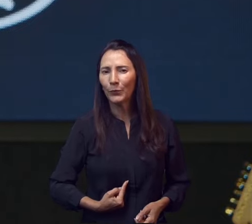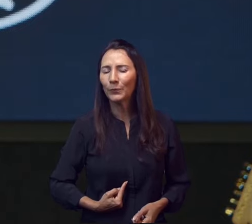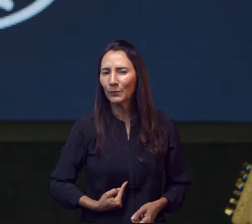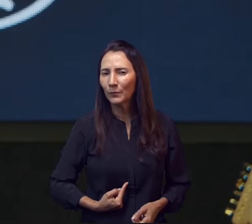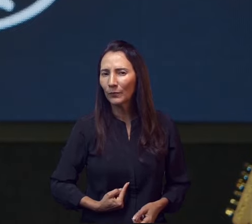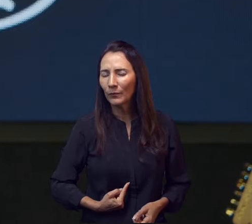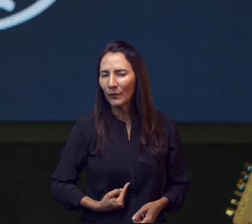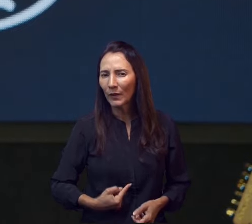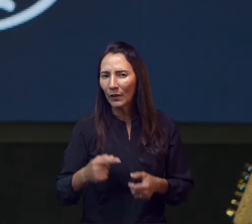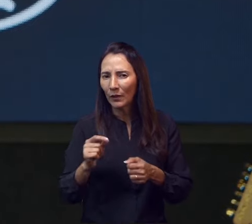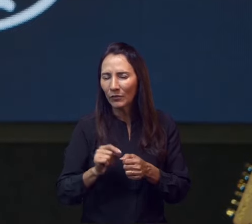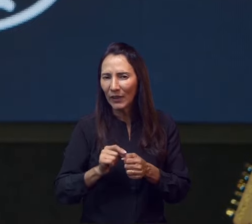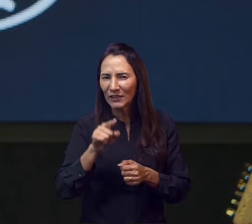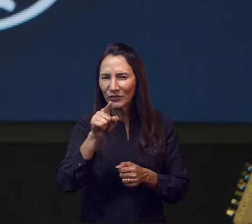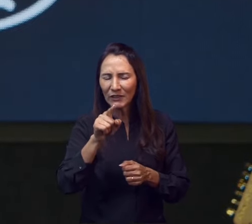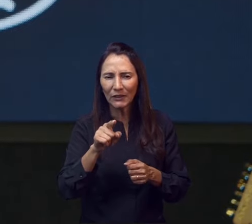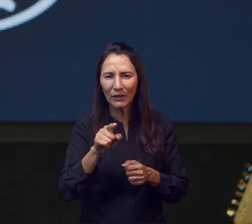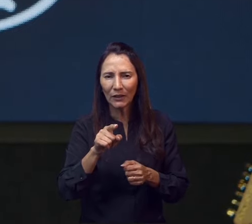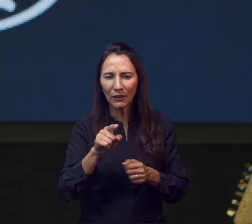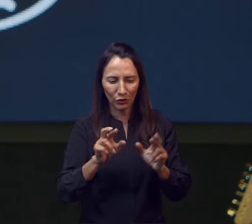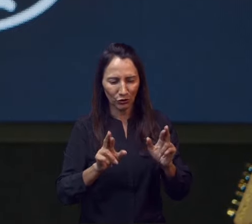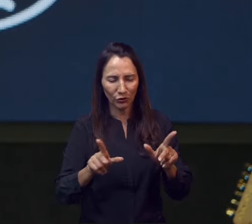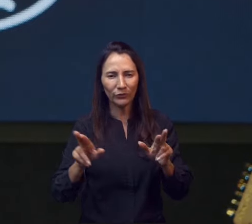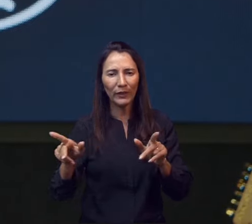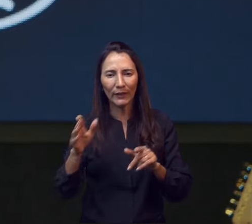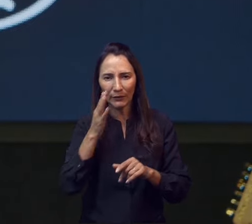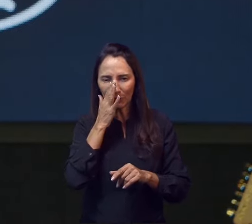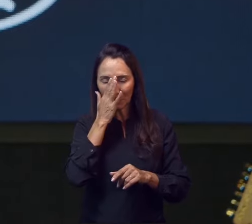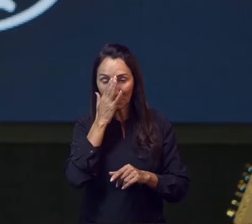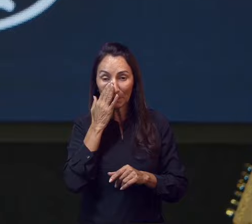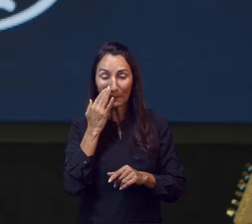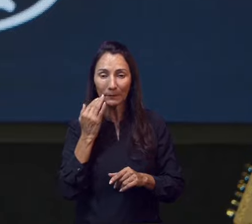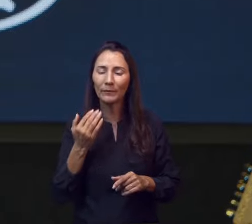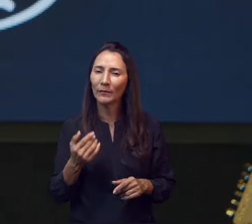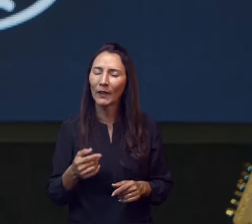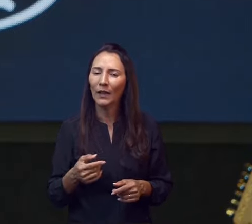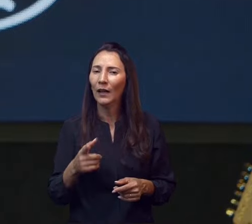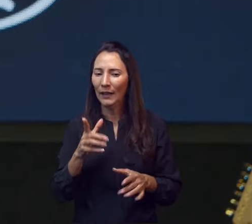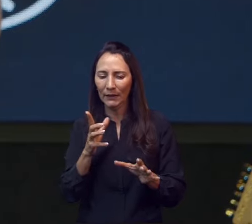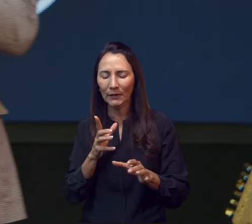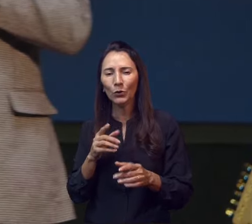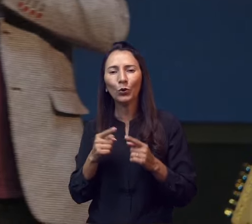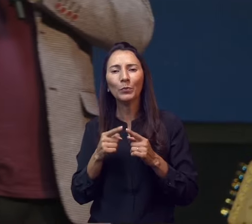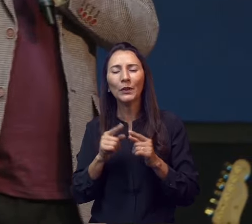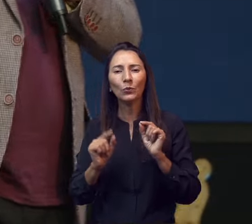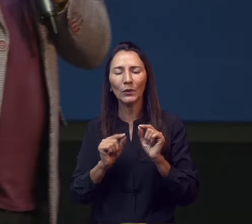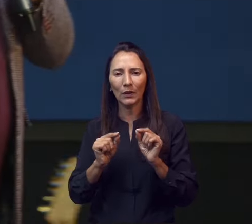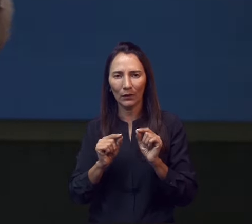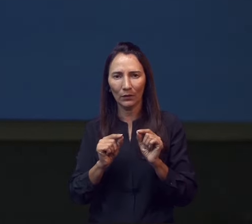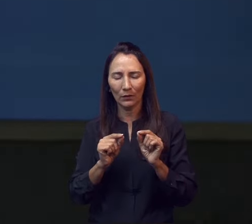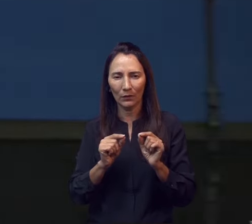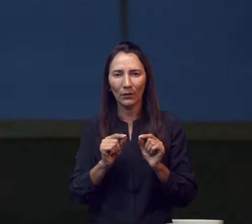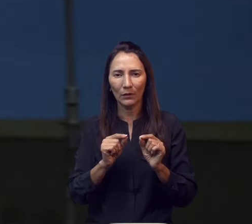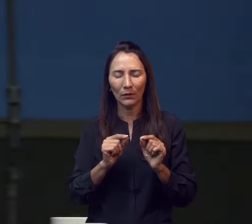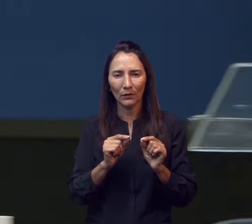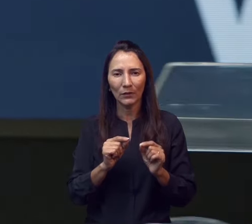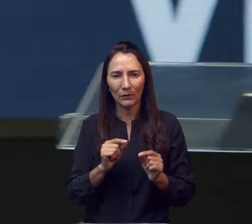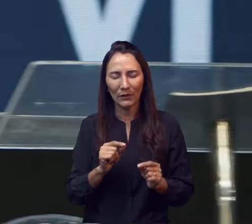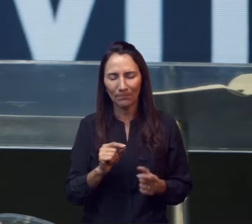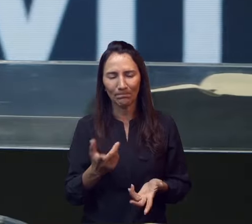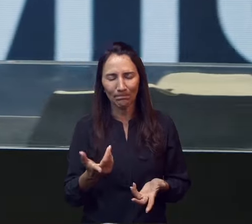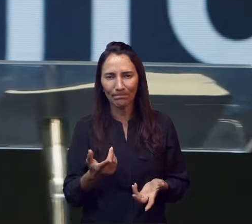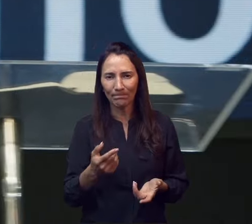o que faz você ser diferente de qualquer pessoa é a soma do caráter personalidade é